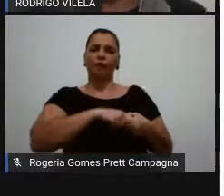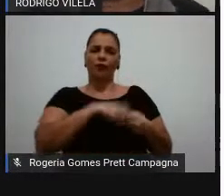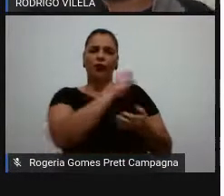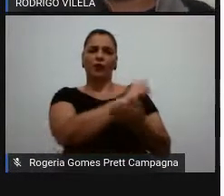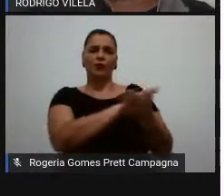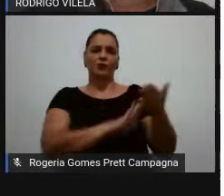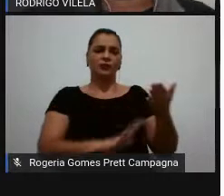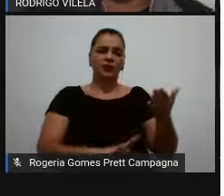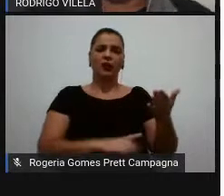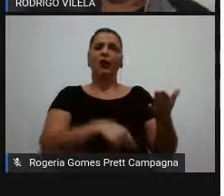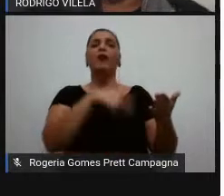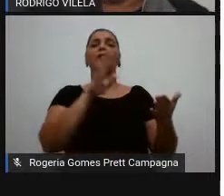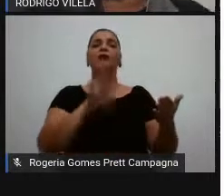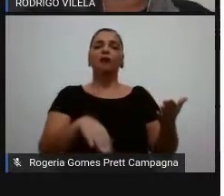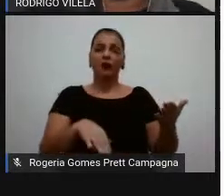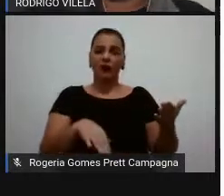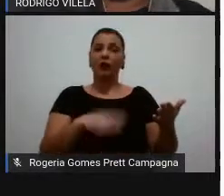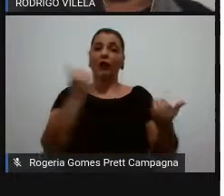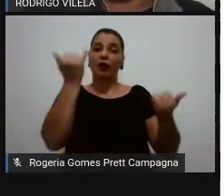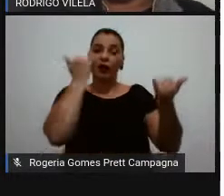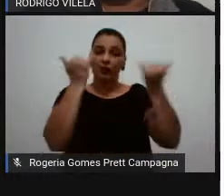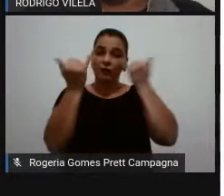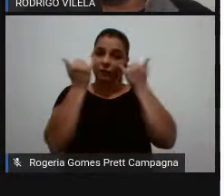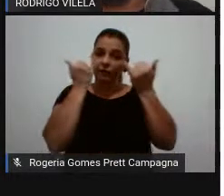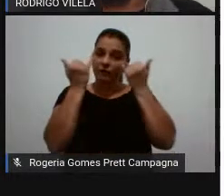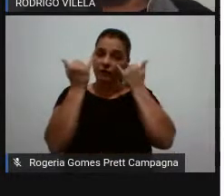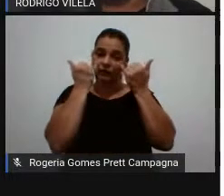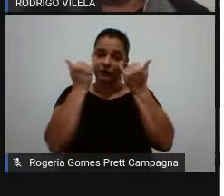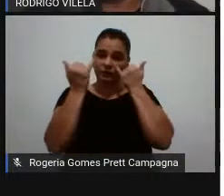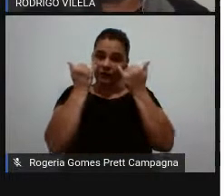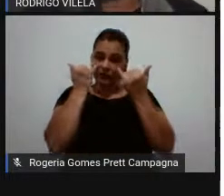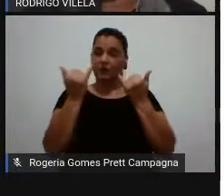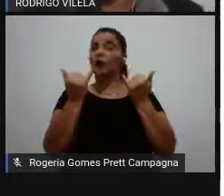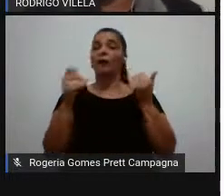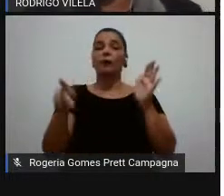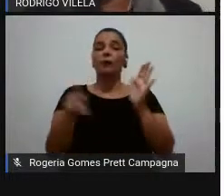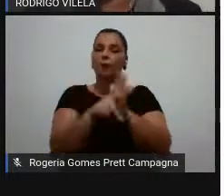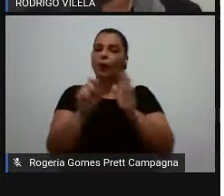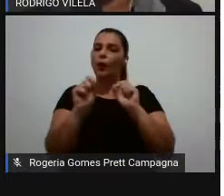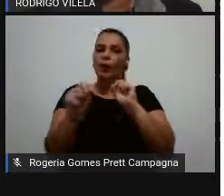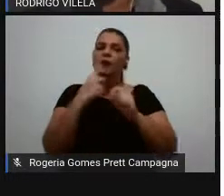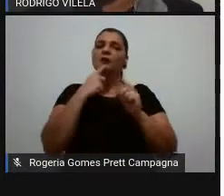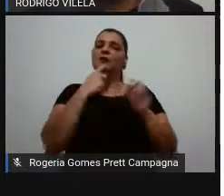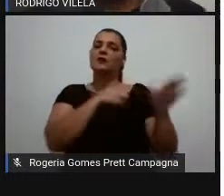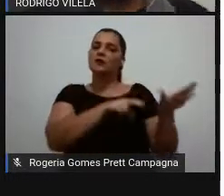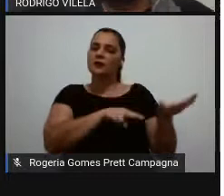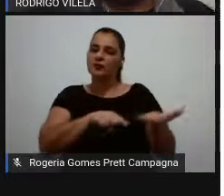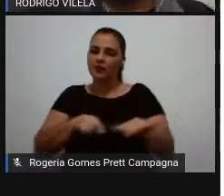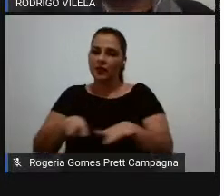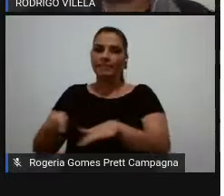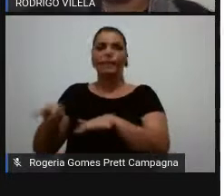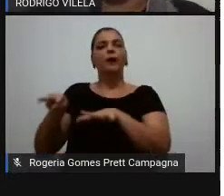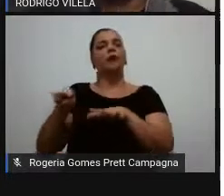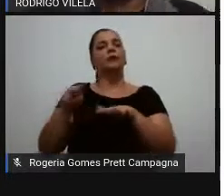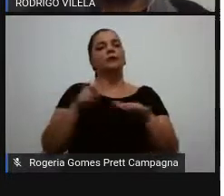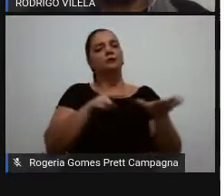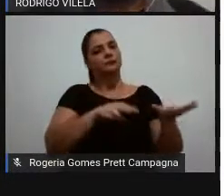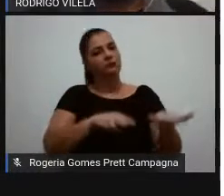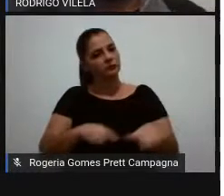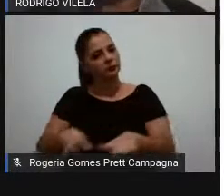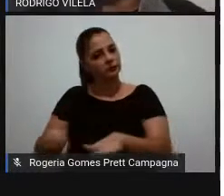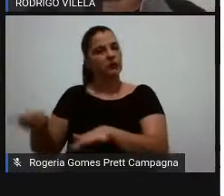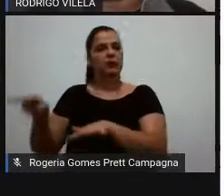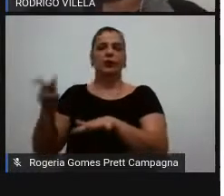fazendo, e todas essas informações, elas fazem parte de um estudo semanal. São monitoradas, fazem parte